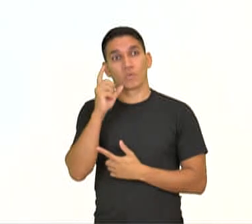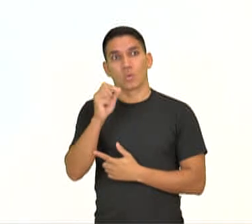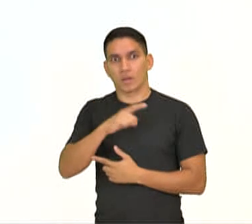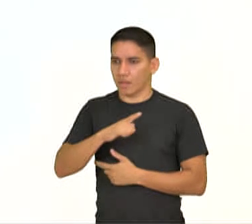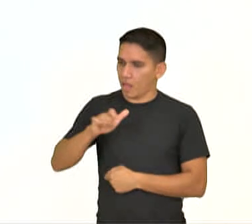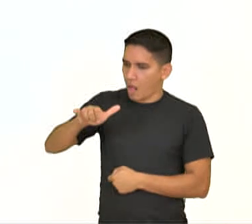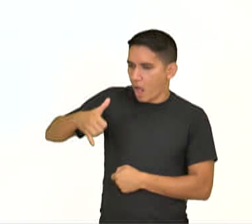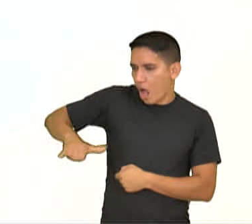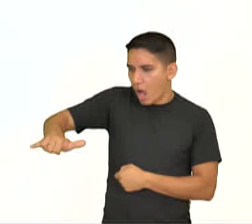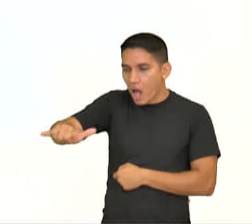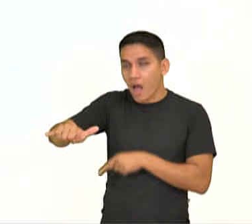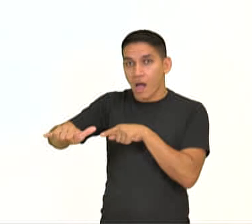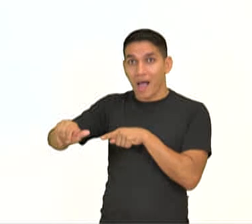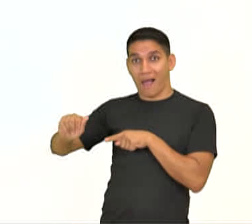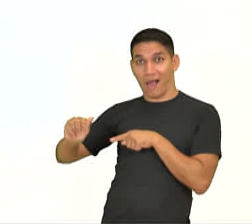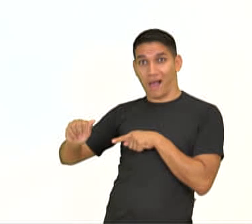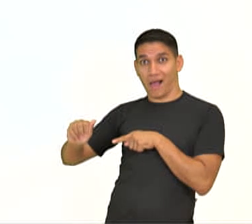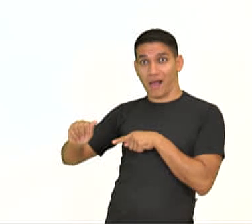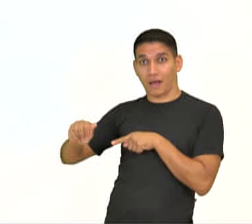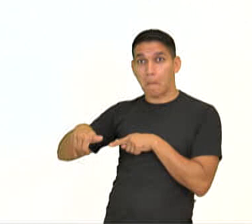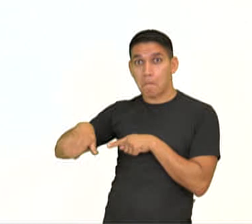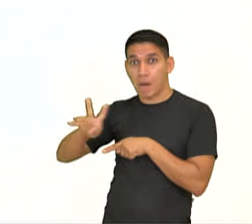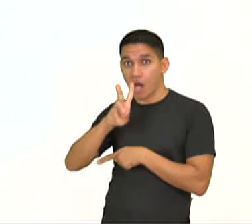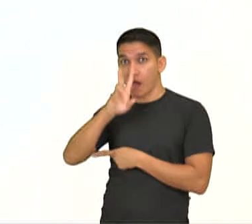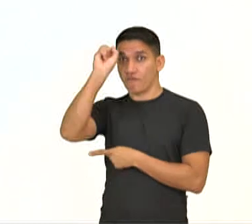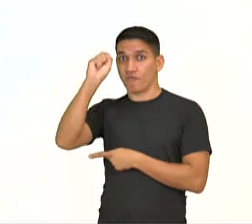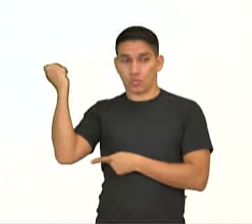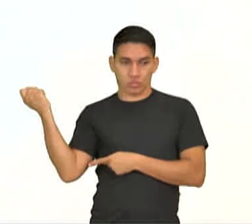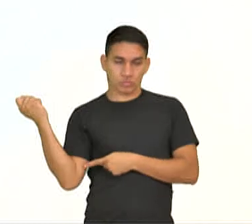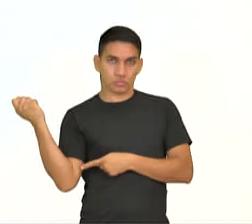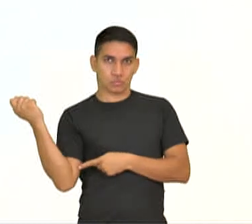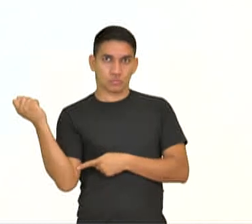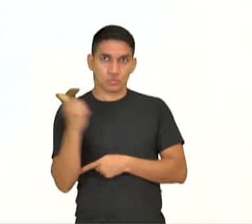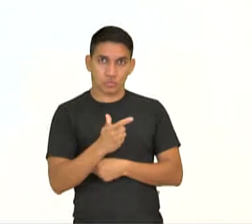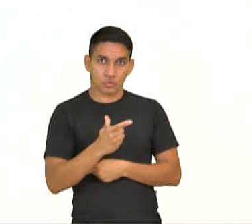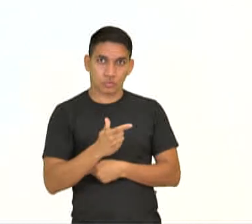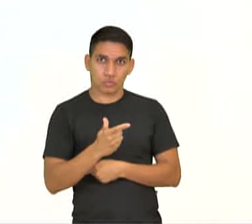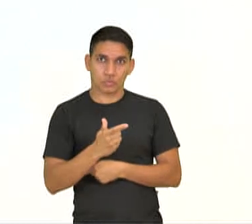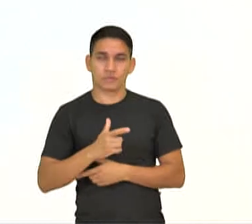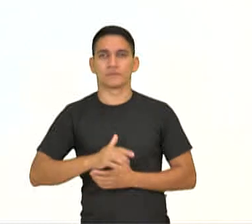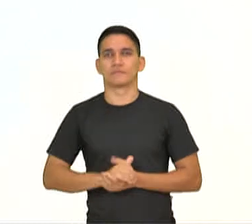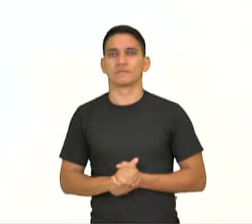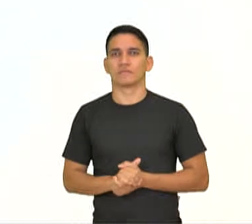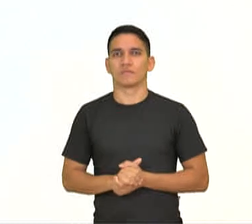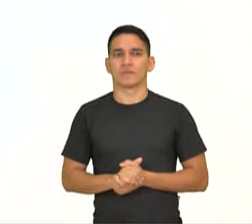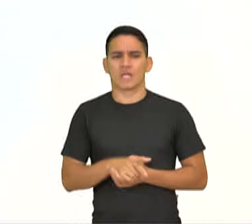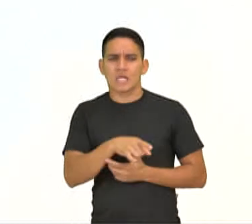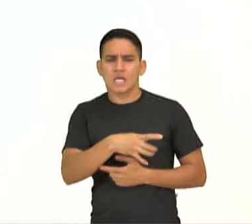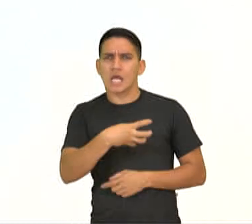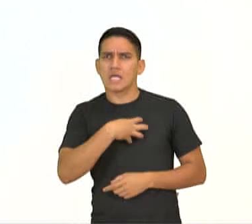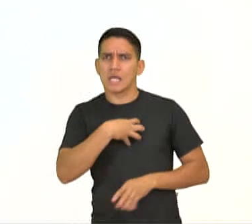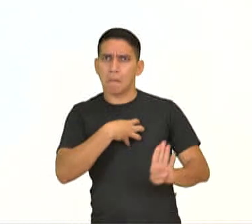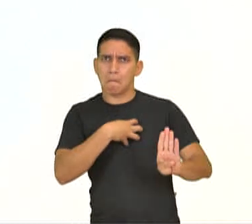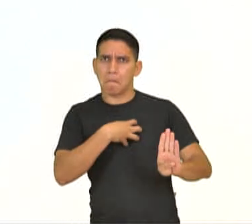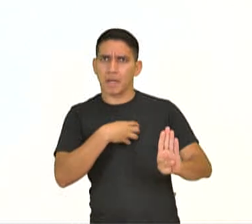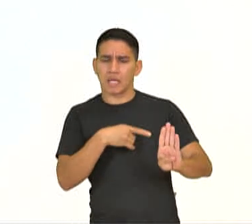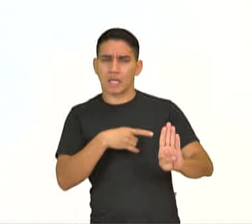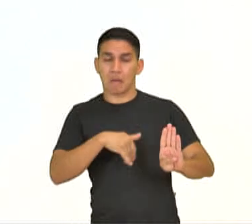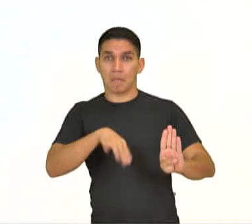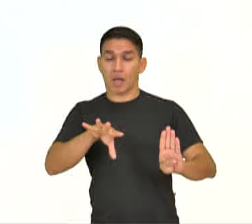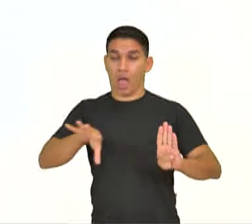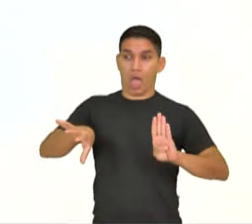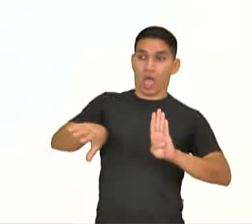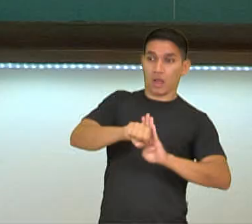campo elétrico da carga A é mais intenso e a força sentida por B é de maior intensidade